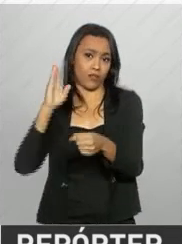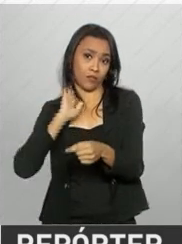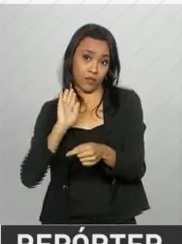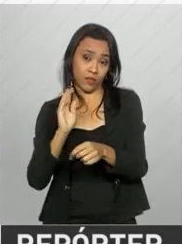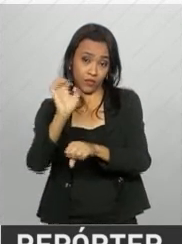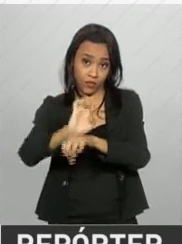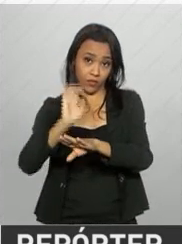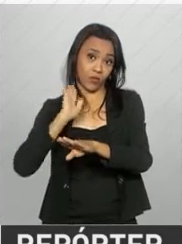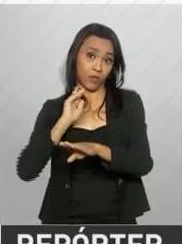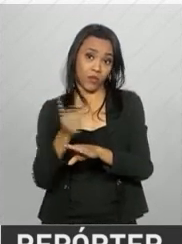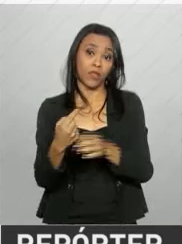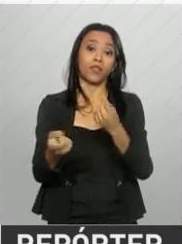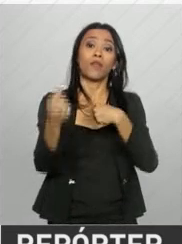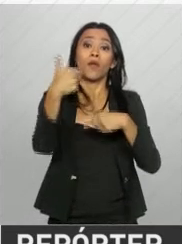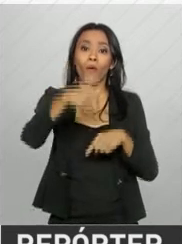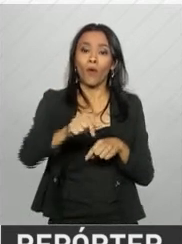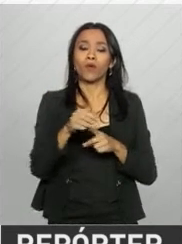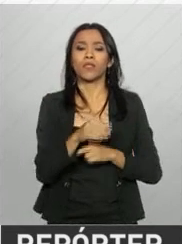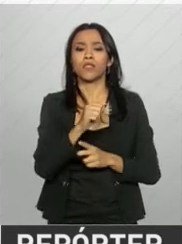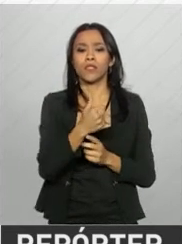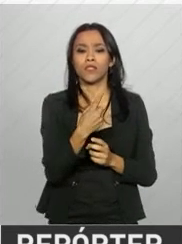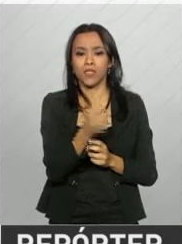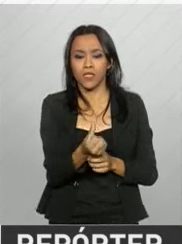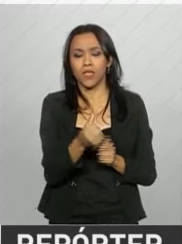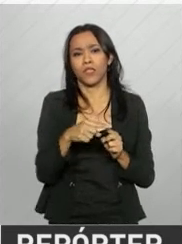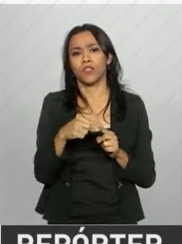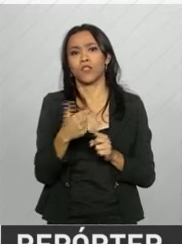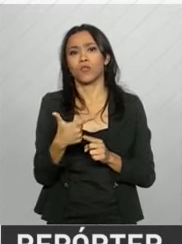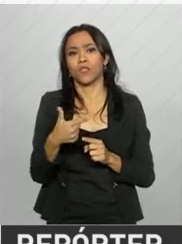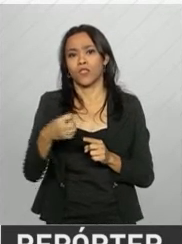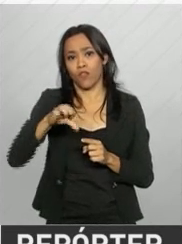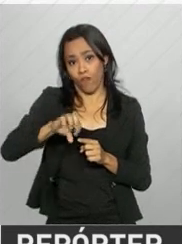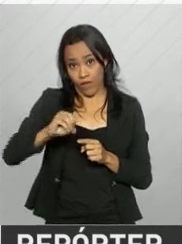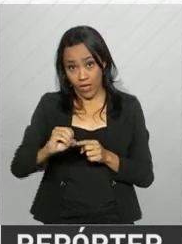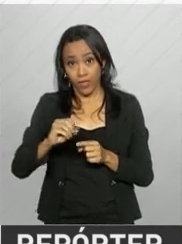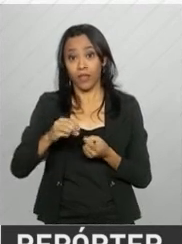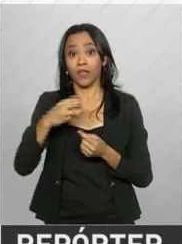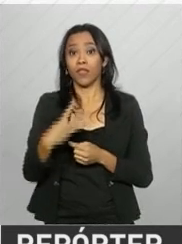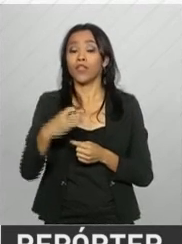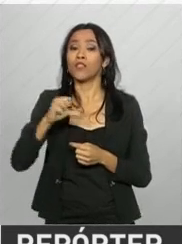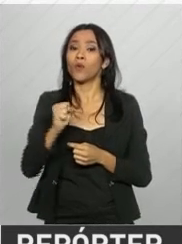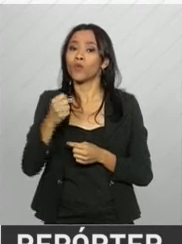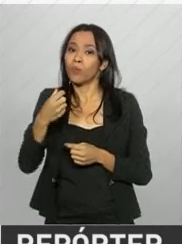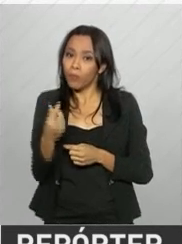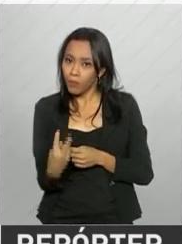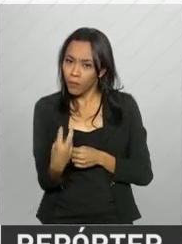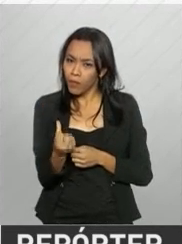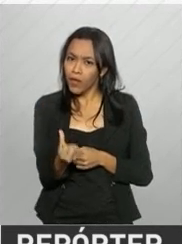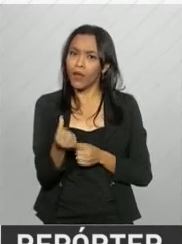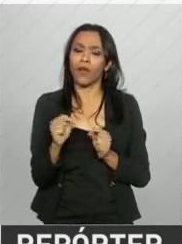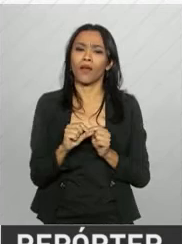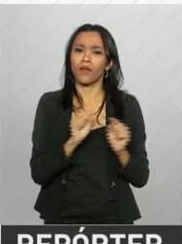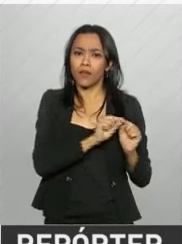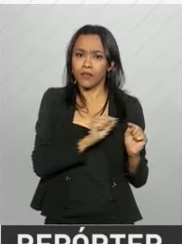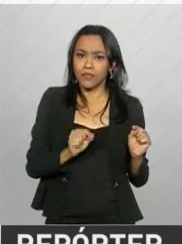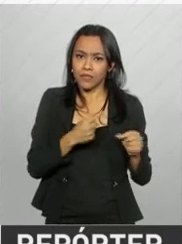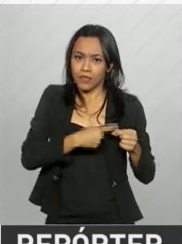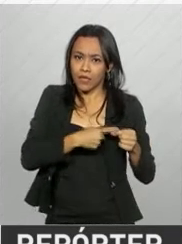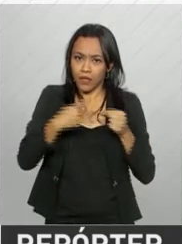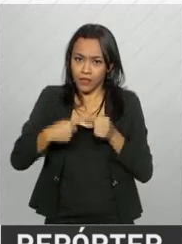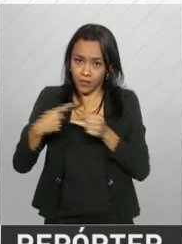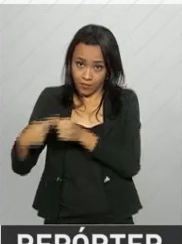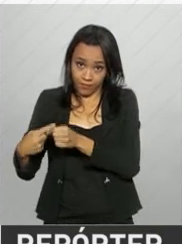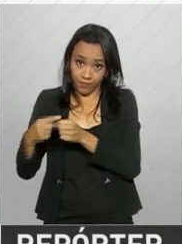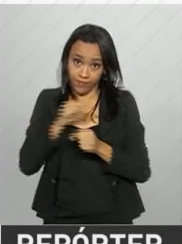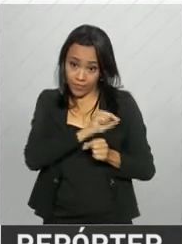das BRs 101, 116, 290 e 386, que ligam Carazinho, Camaquã